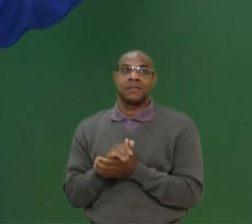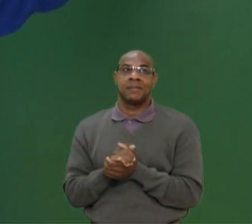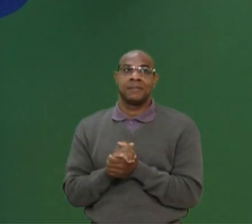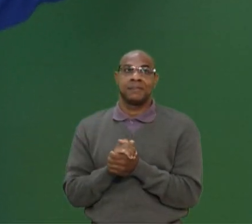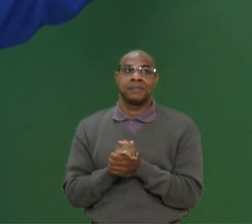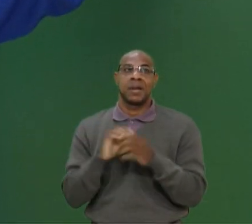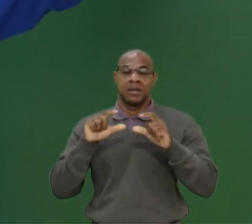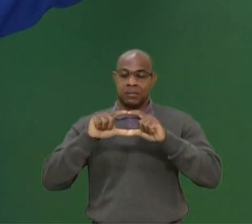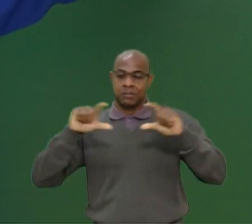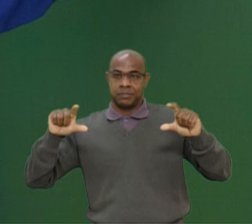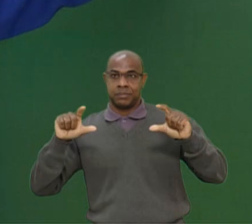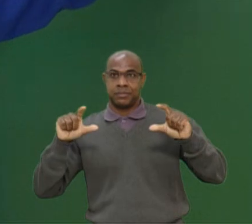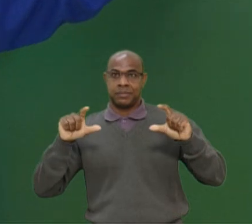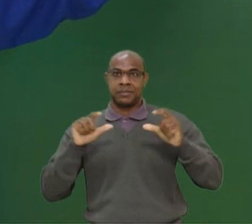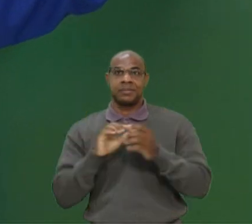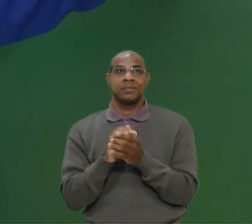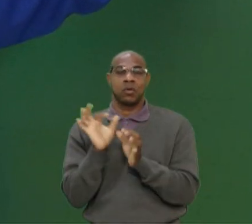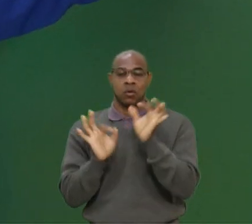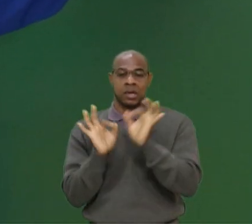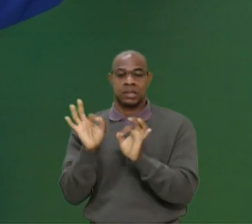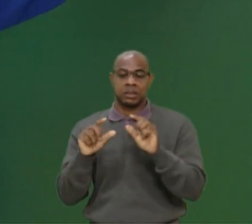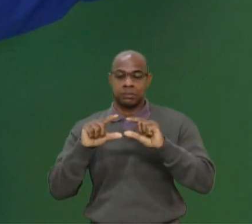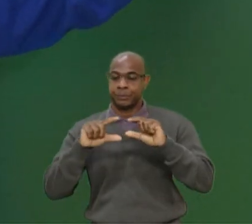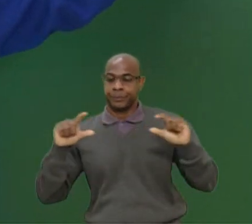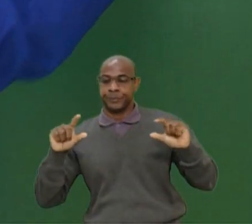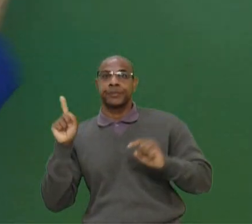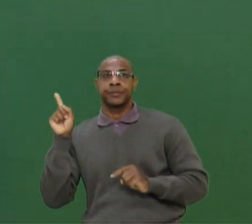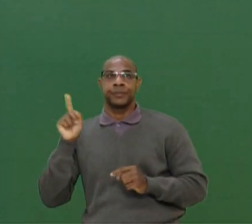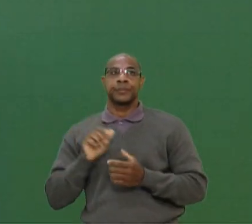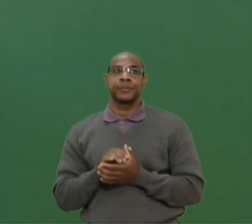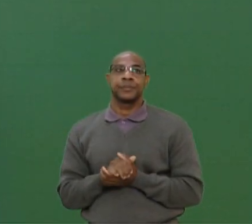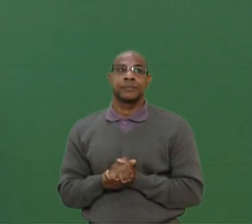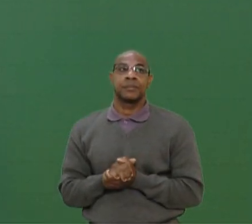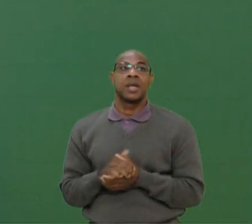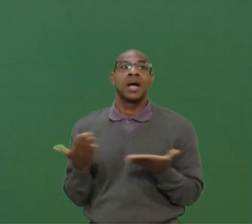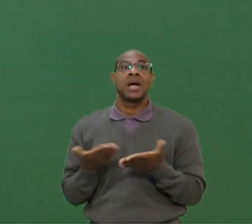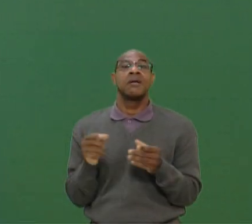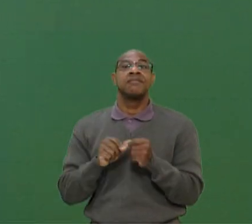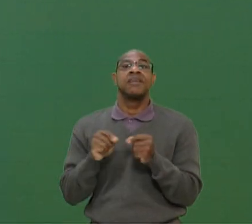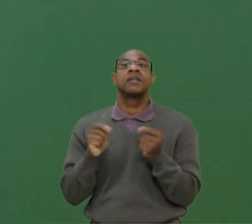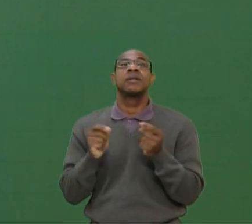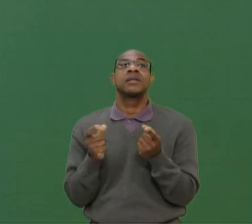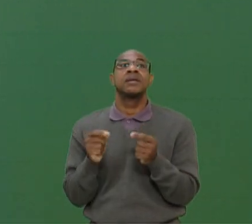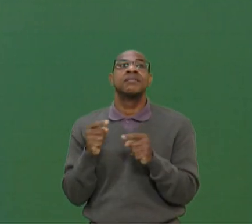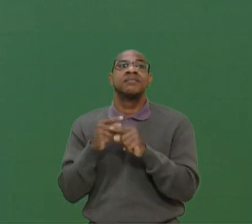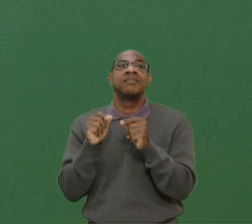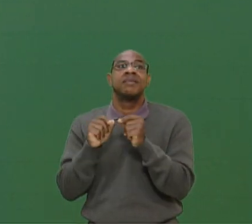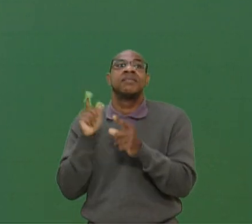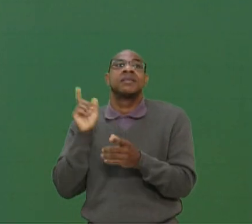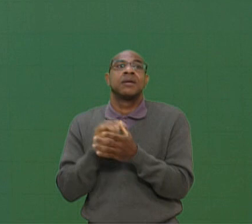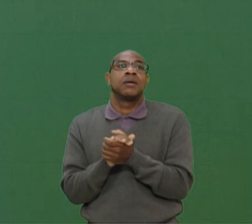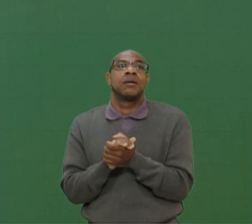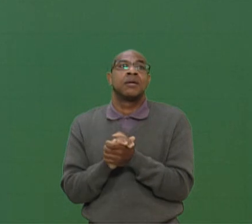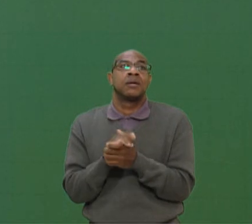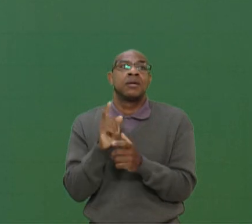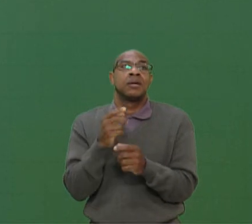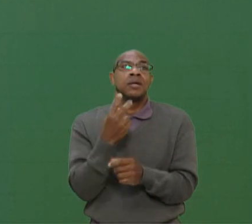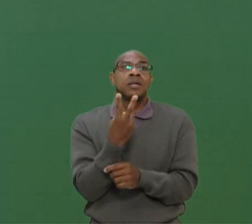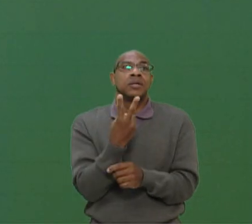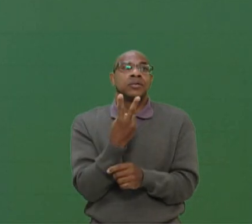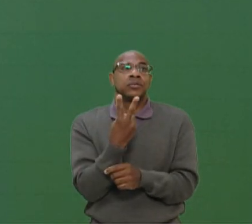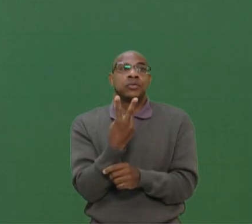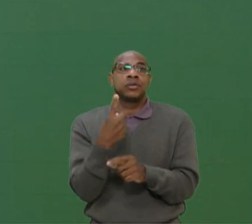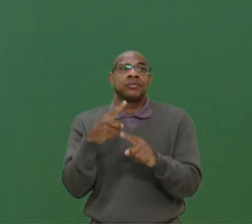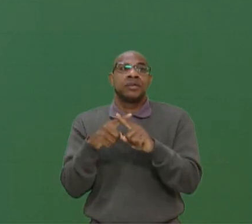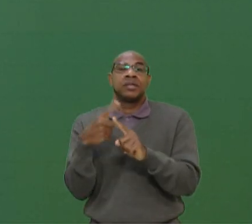2i vezes menos 3i. Agora, vamos fazer as operações aqui. 2